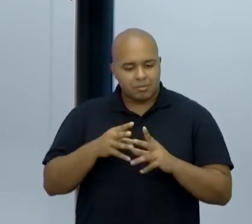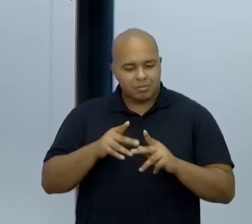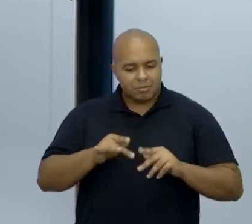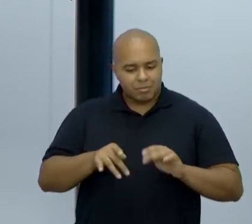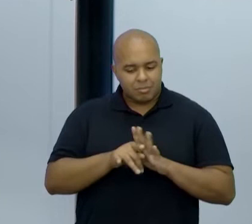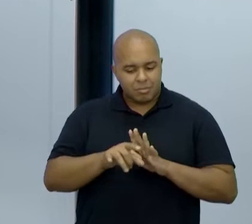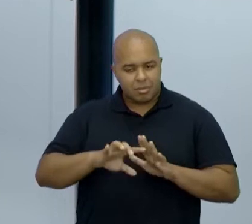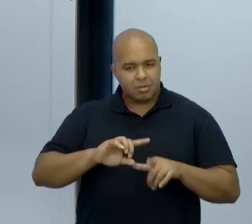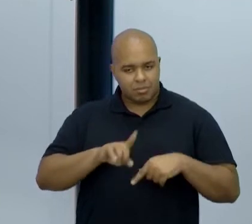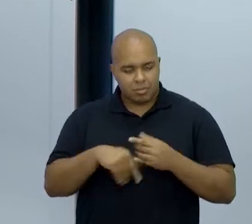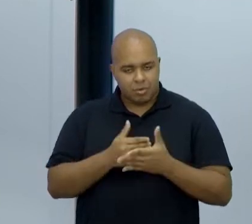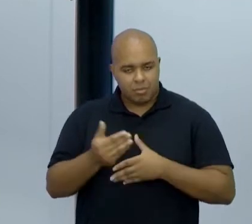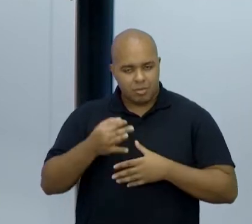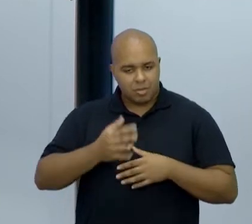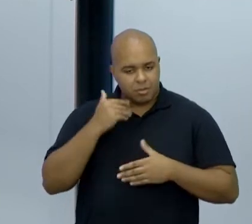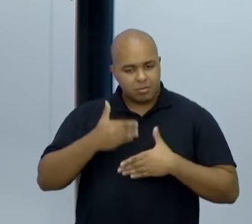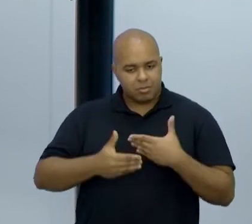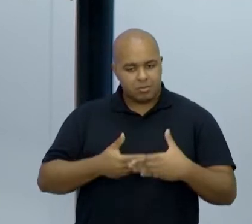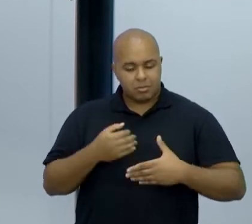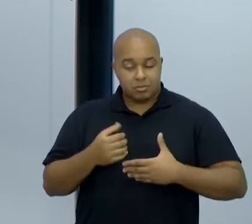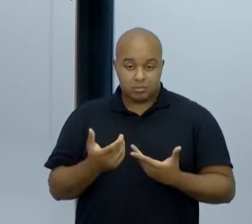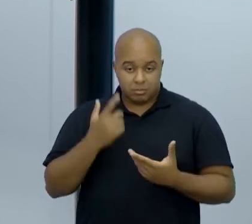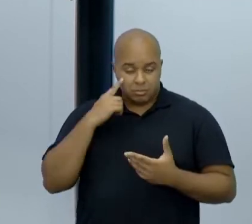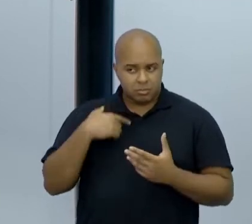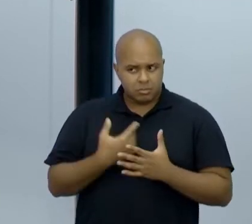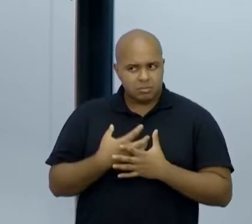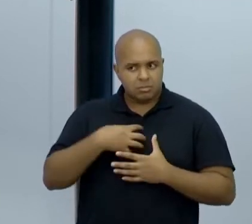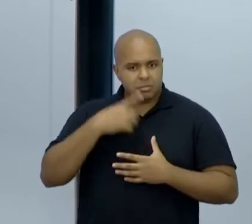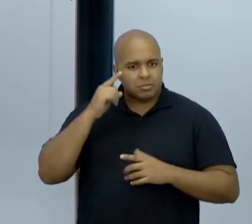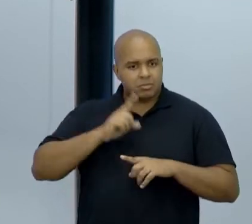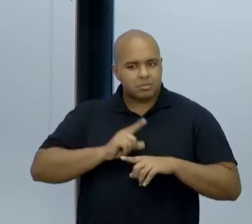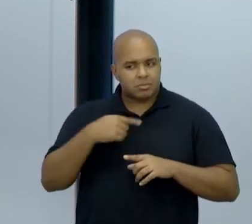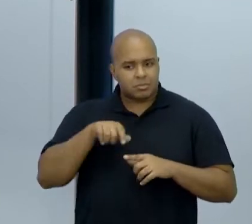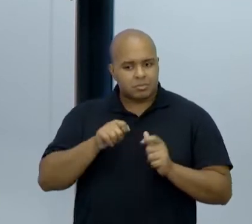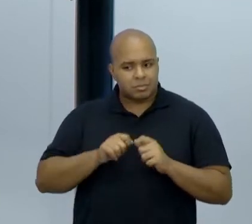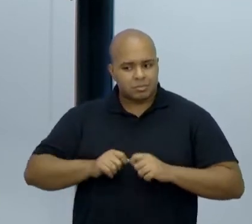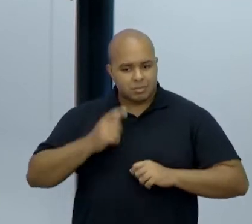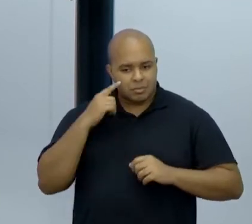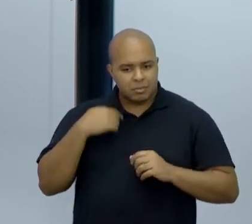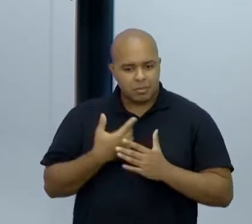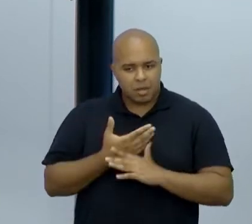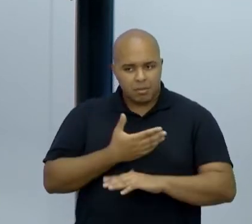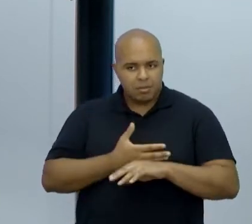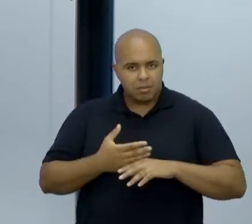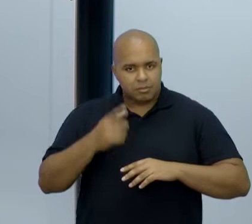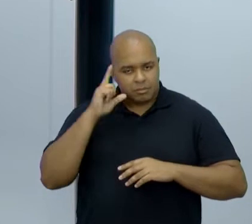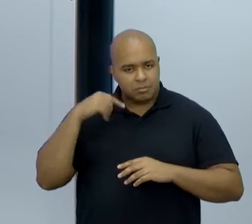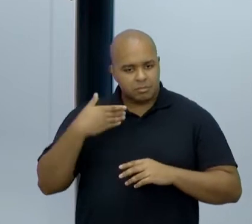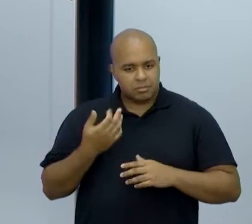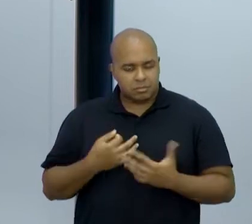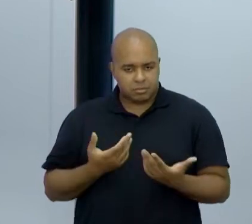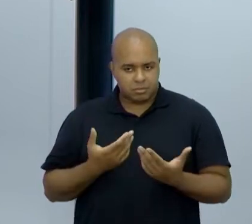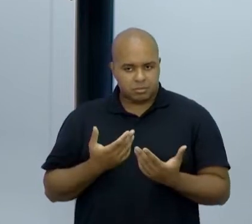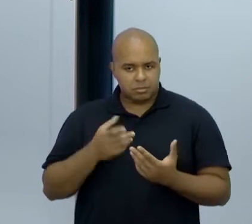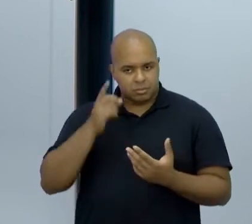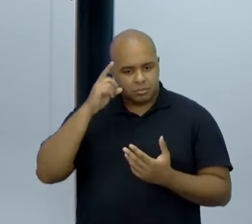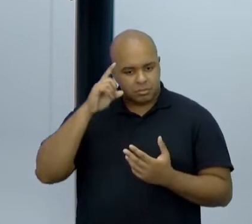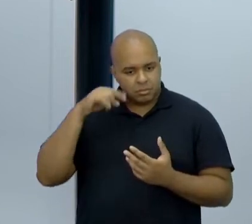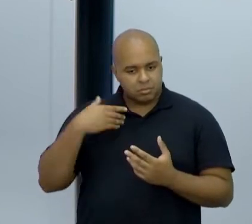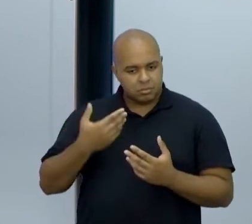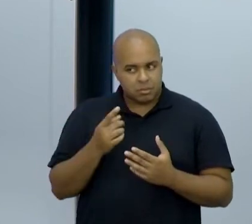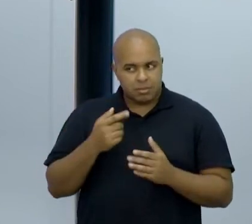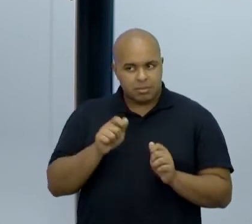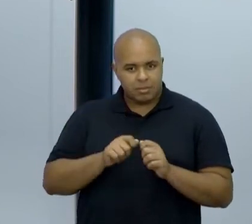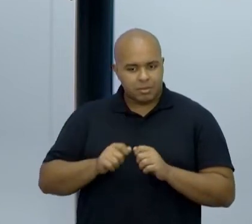debilitá-la logo no início do processo. Então é um ato que a gente precisa tomar como atitude cotidiana, rotineira,